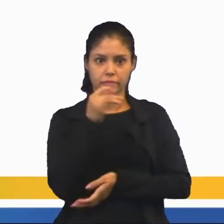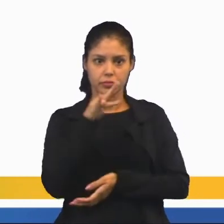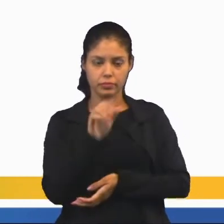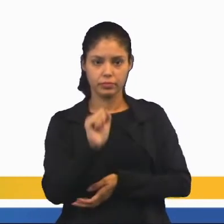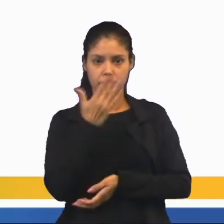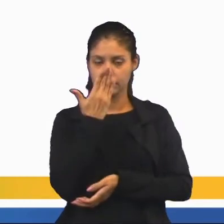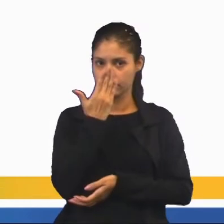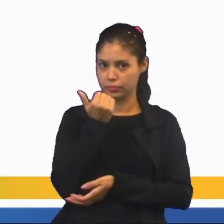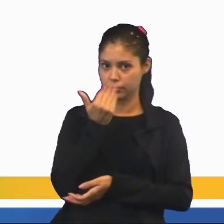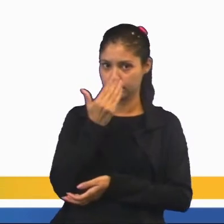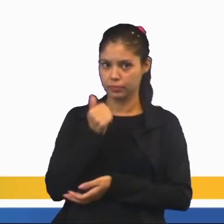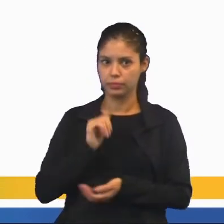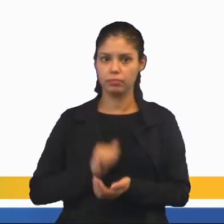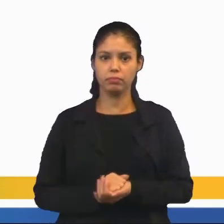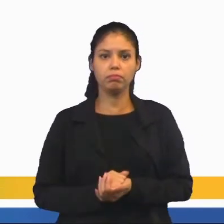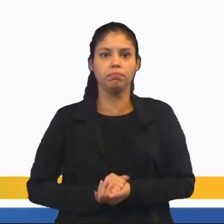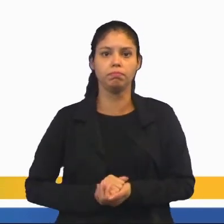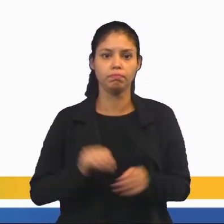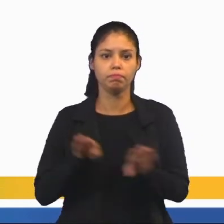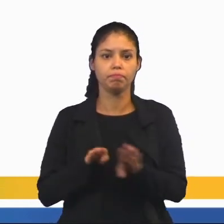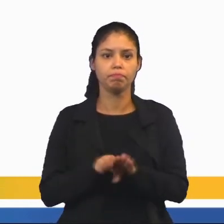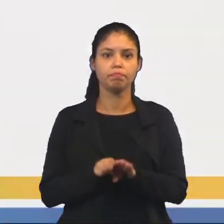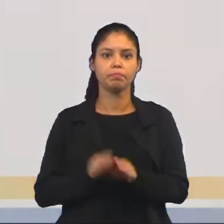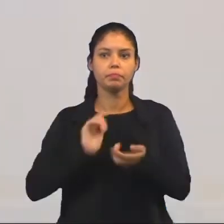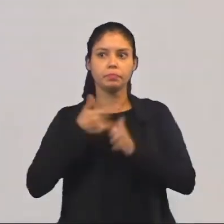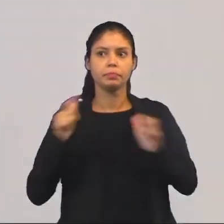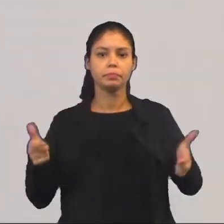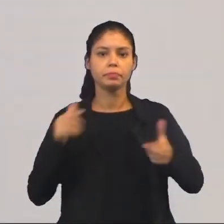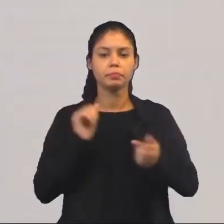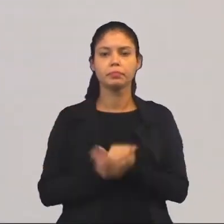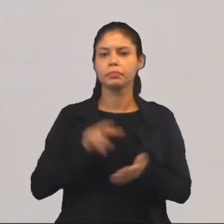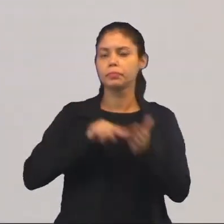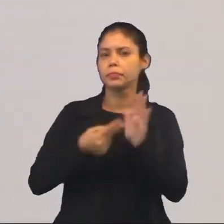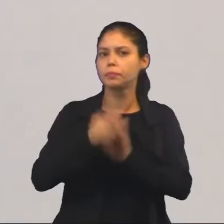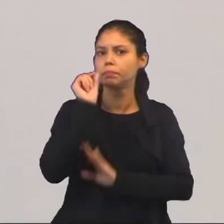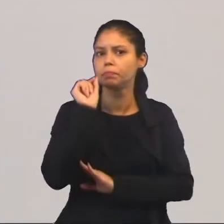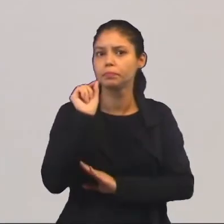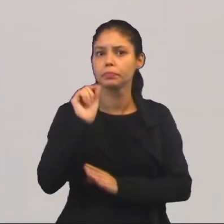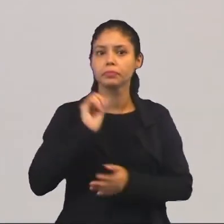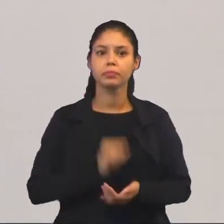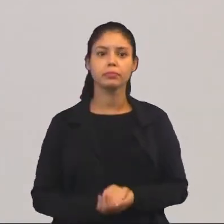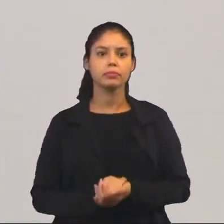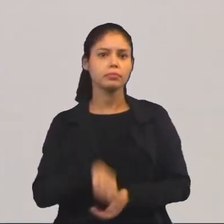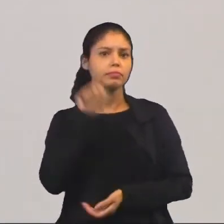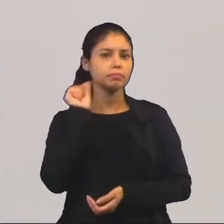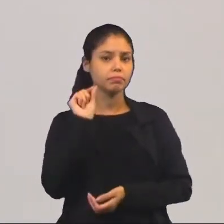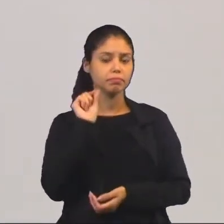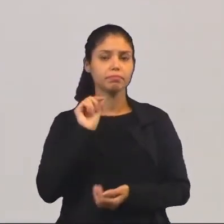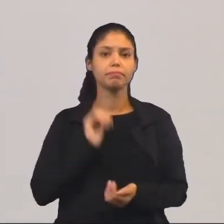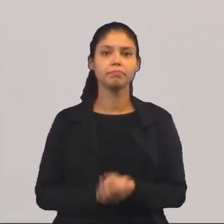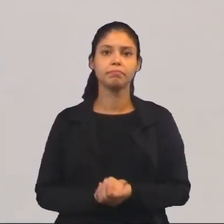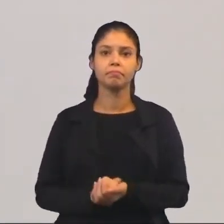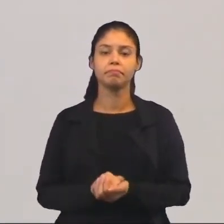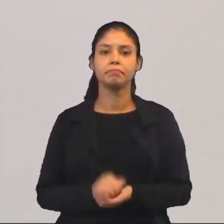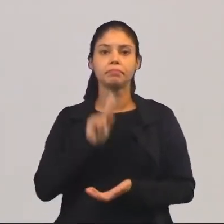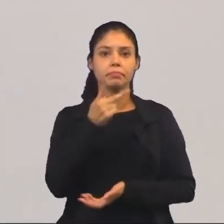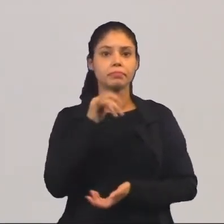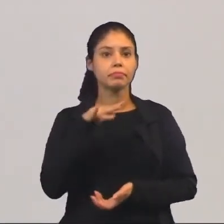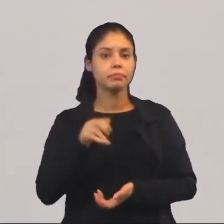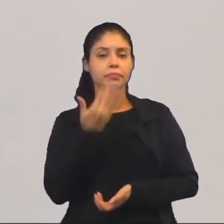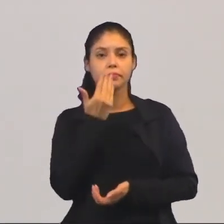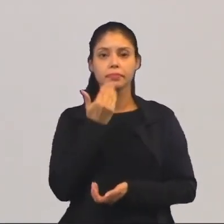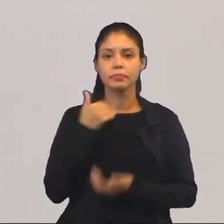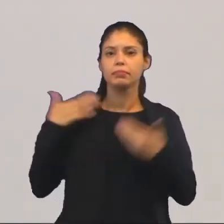delas é o hipersabor. E o que é que isso significa, turma? O que será que isso significa?